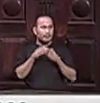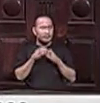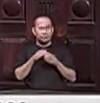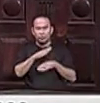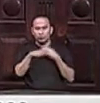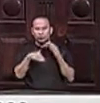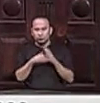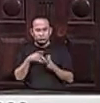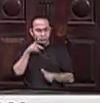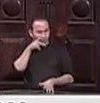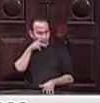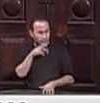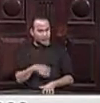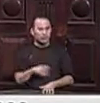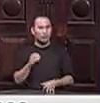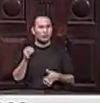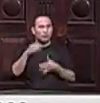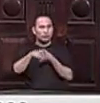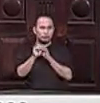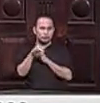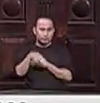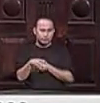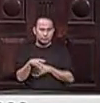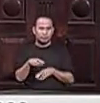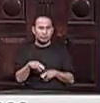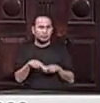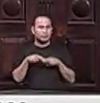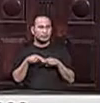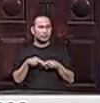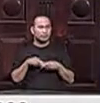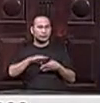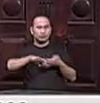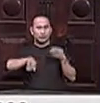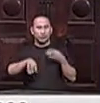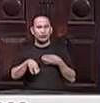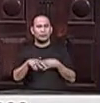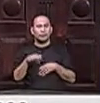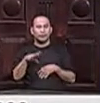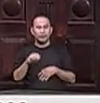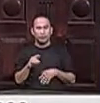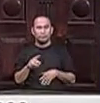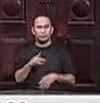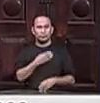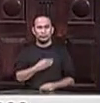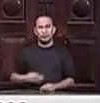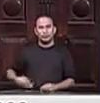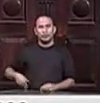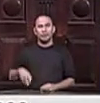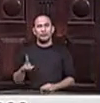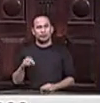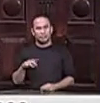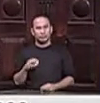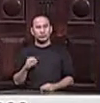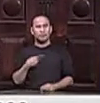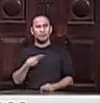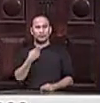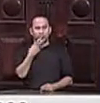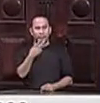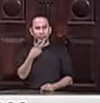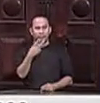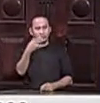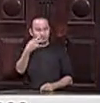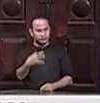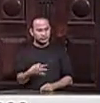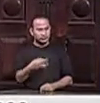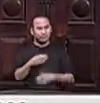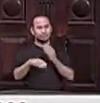todos os parlamentares o voto sim pela derrubada do veto do governador, que é o voto que vai garantir avanços